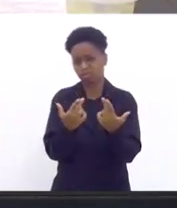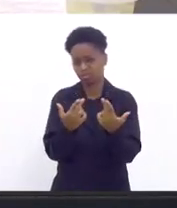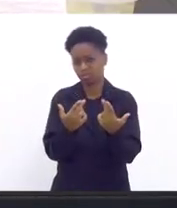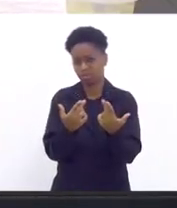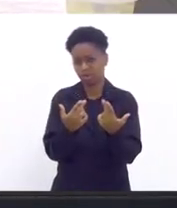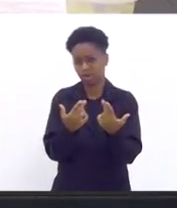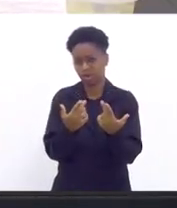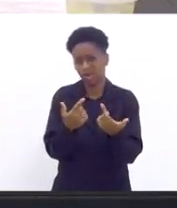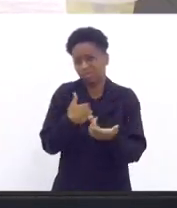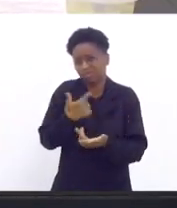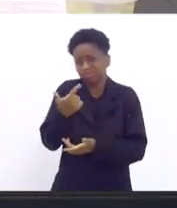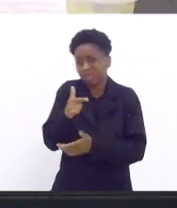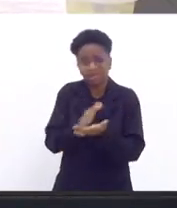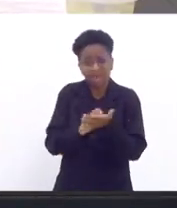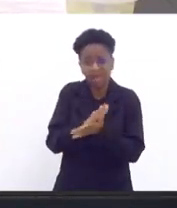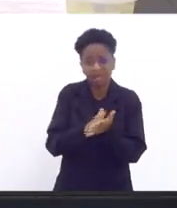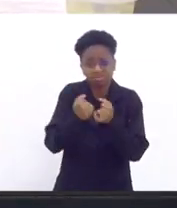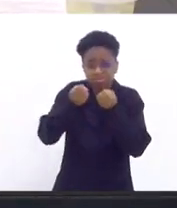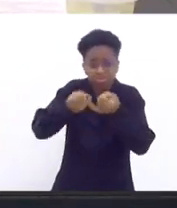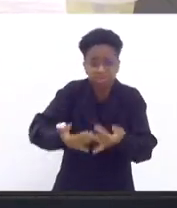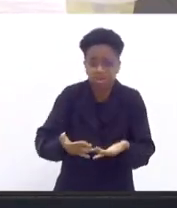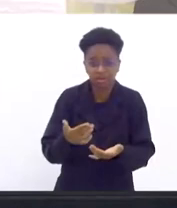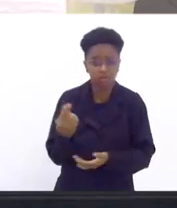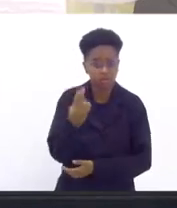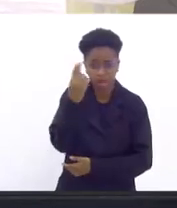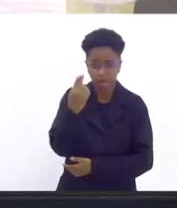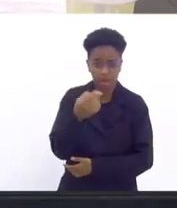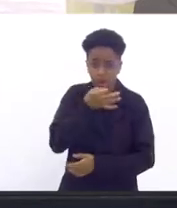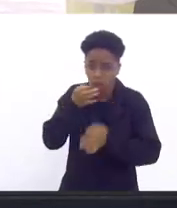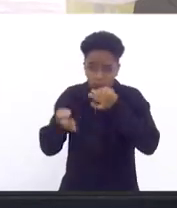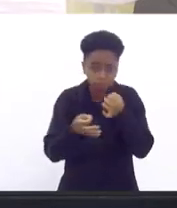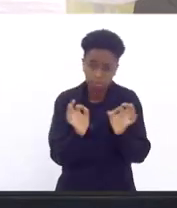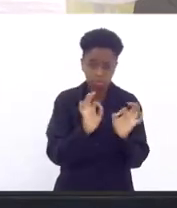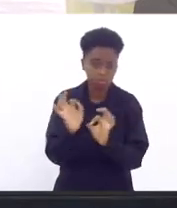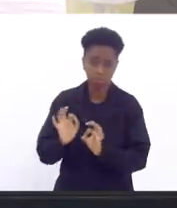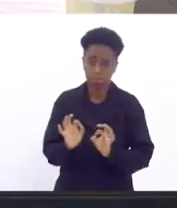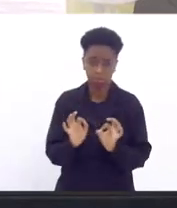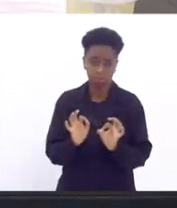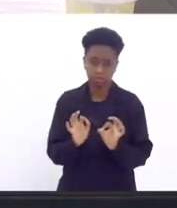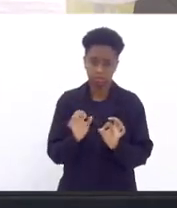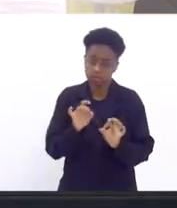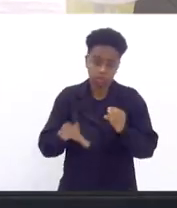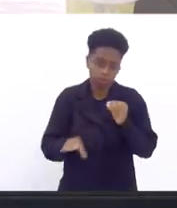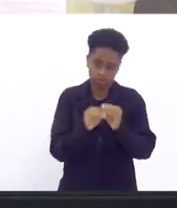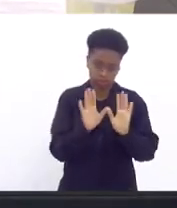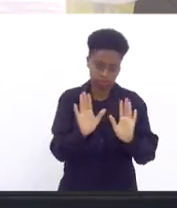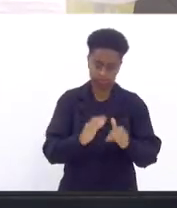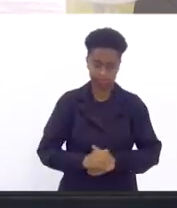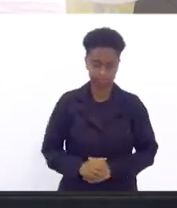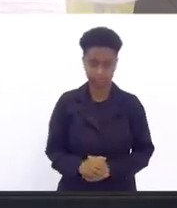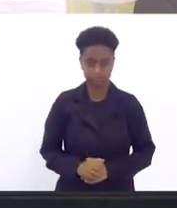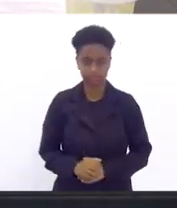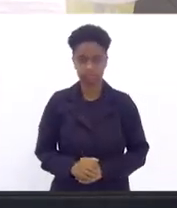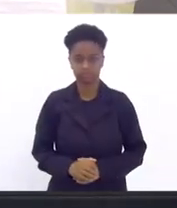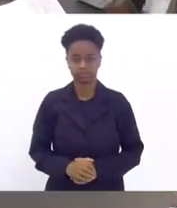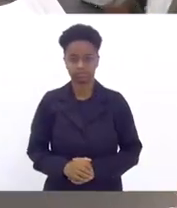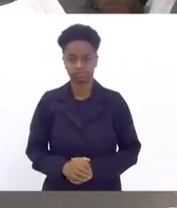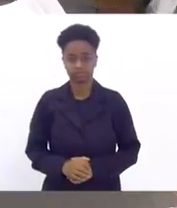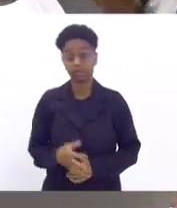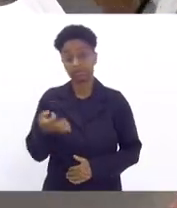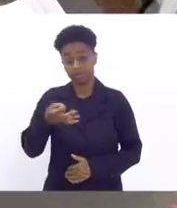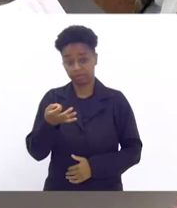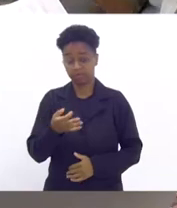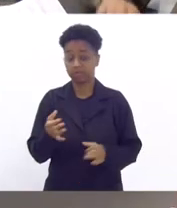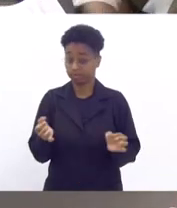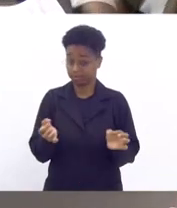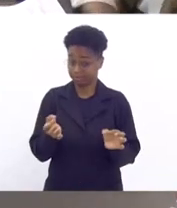tenho concordar eu não há nada que justifique daí não tem nenhum argumento para complementar perfeito